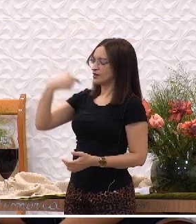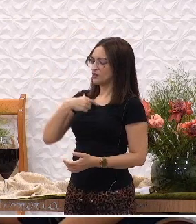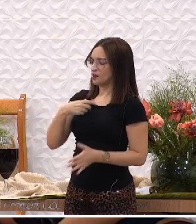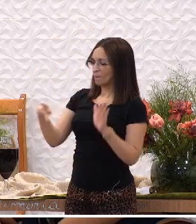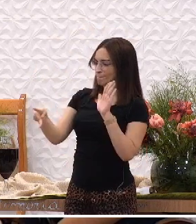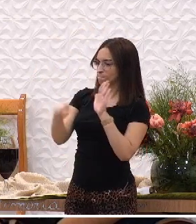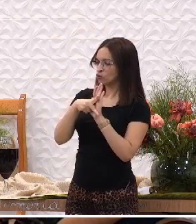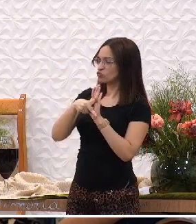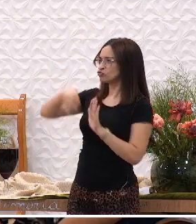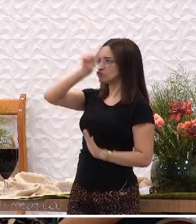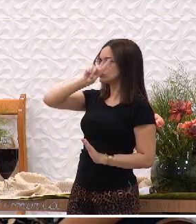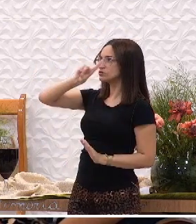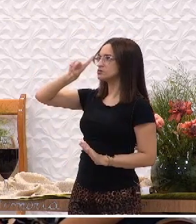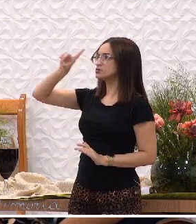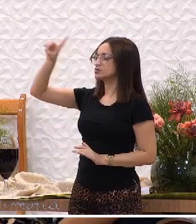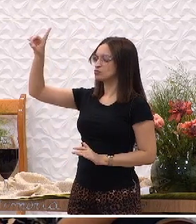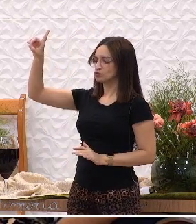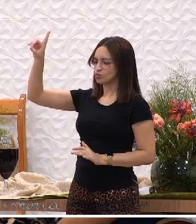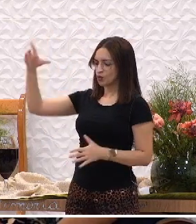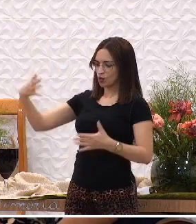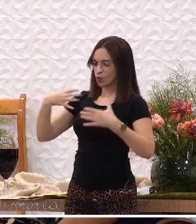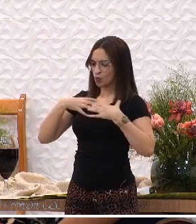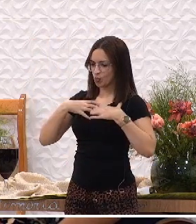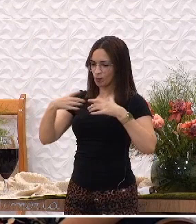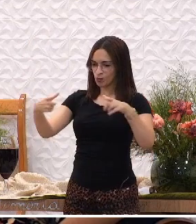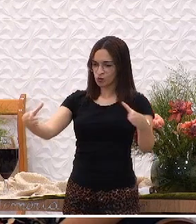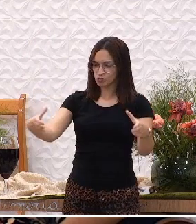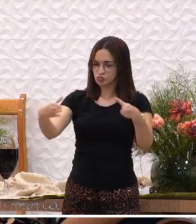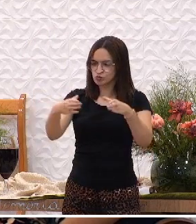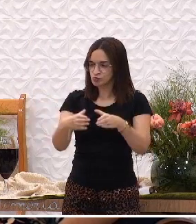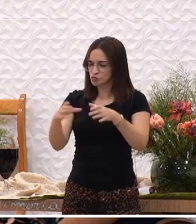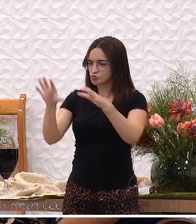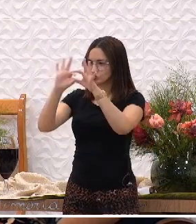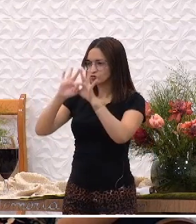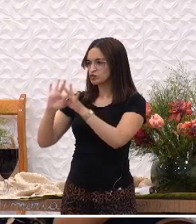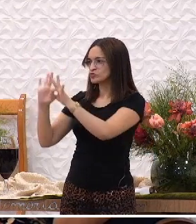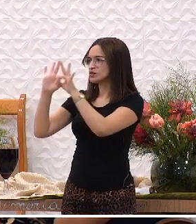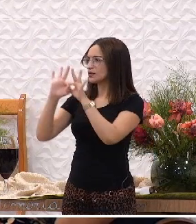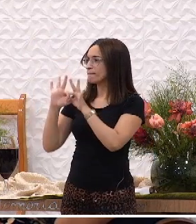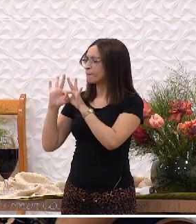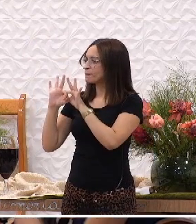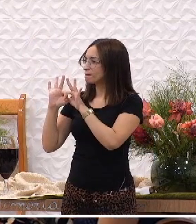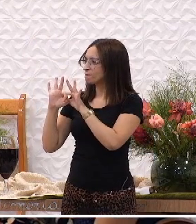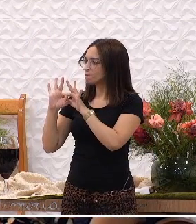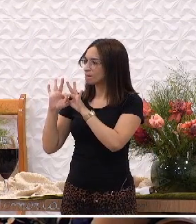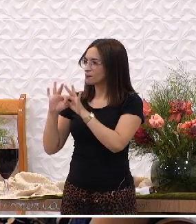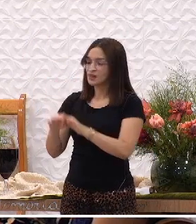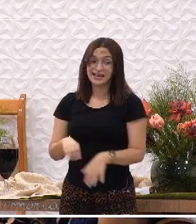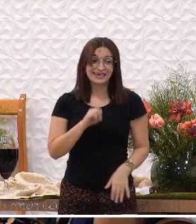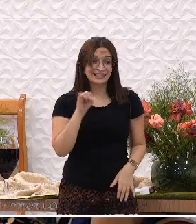Jesus. Então, se perguntarem para vocês assim, quando você come o pão e o vinho, você está comendo o corpo e o sangue de Cristo? A resposta é